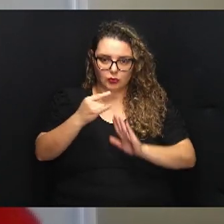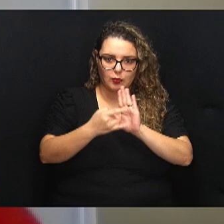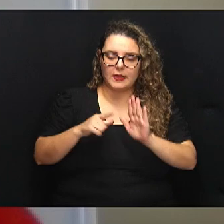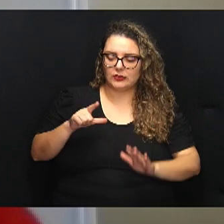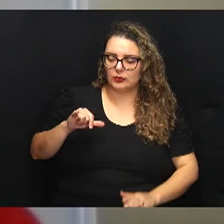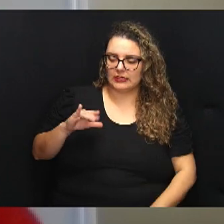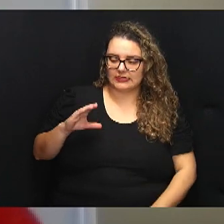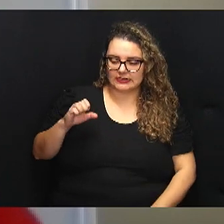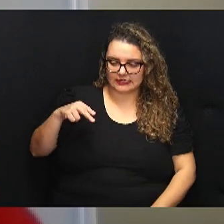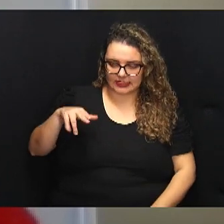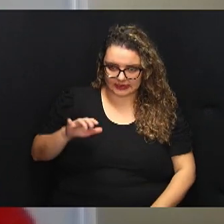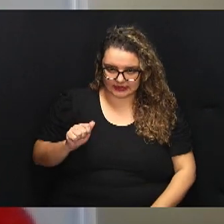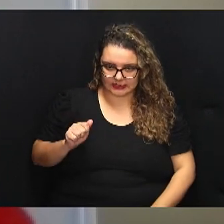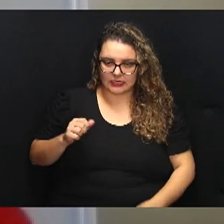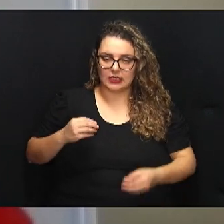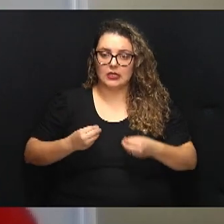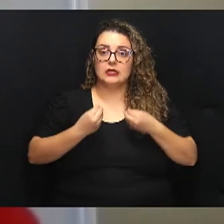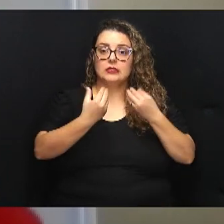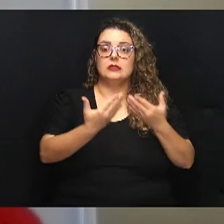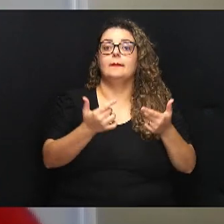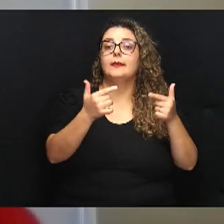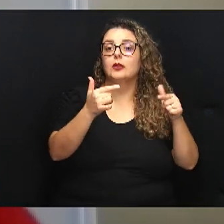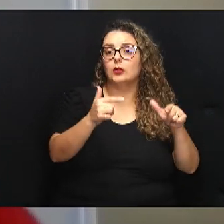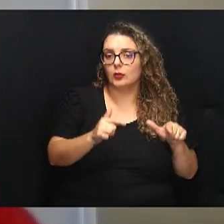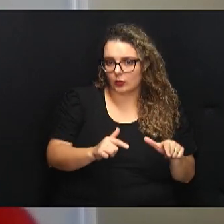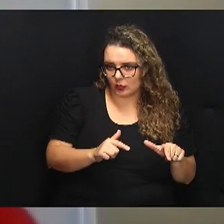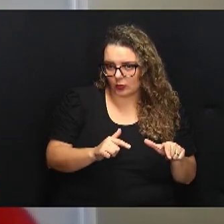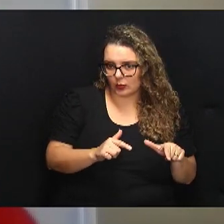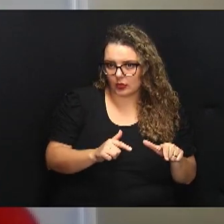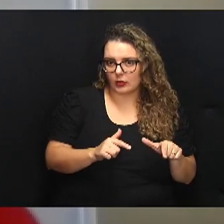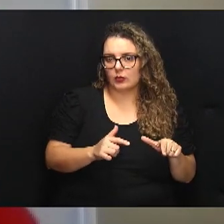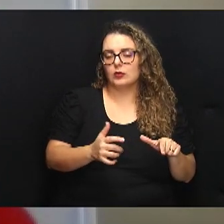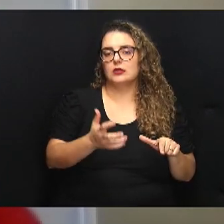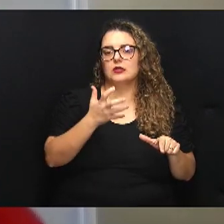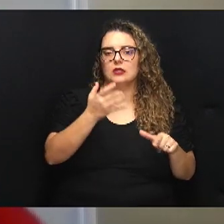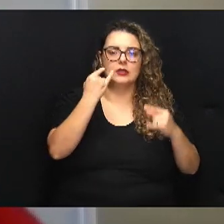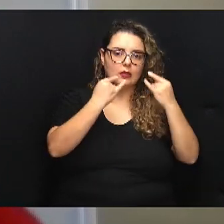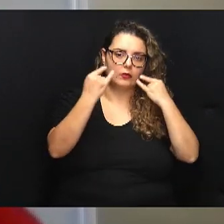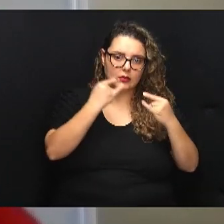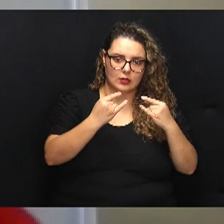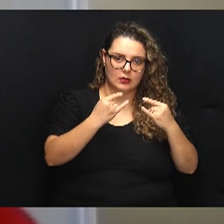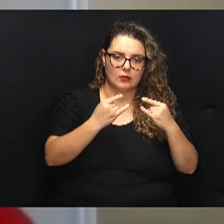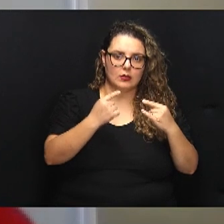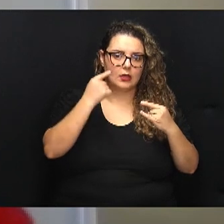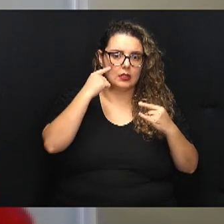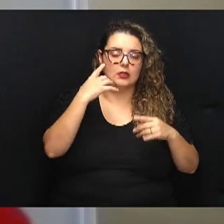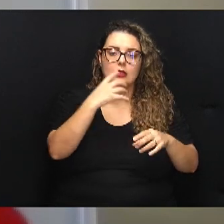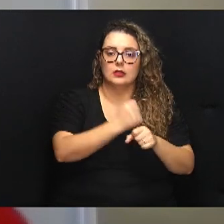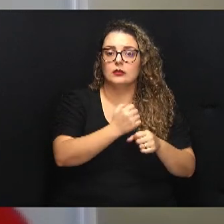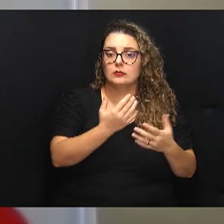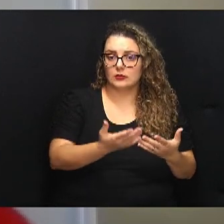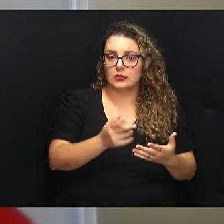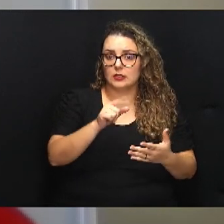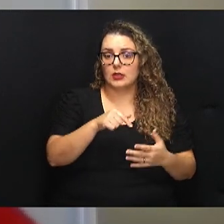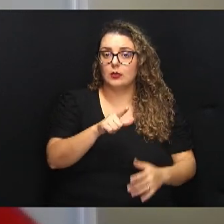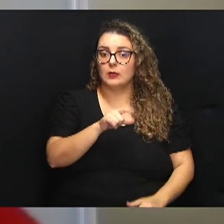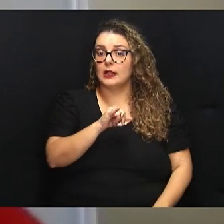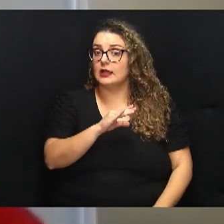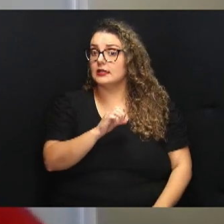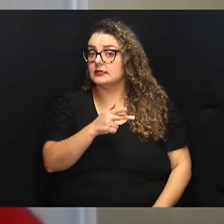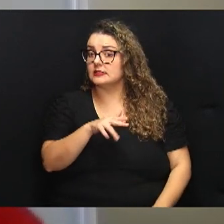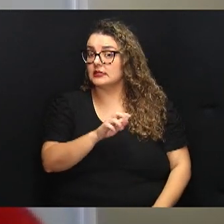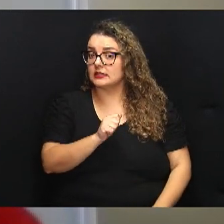é dada acerca da localização do empreendimento e da sua concepção geral. Ela é uma licença